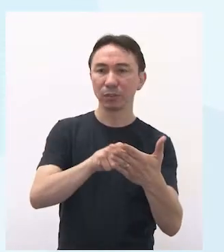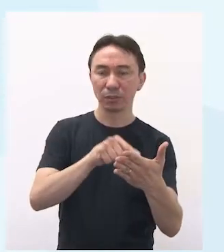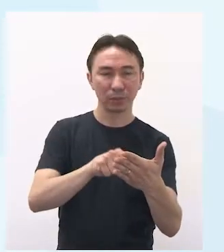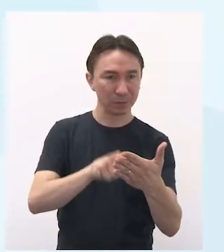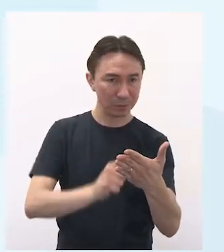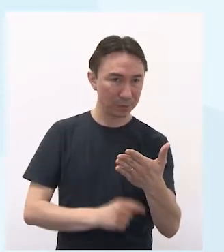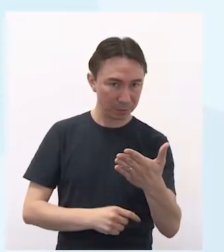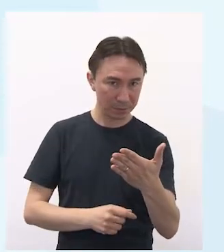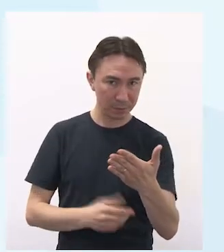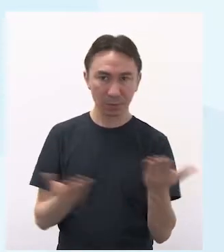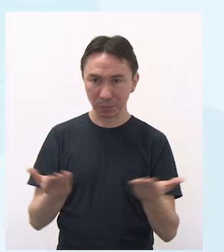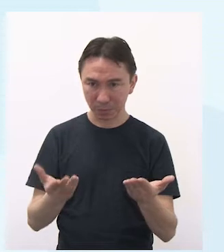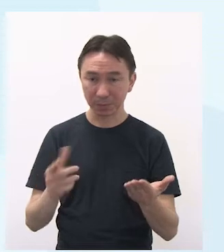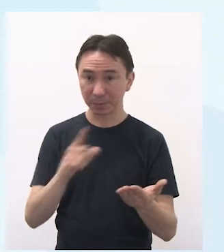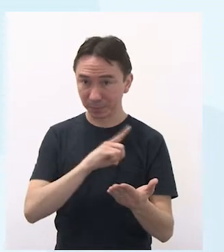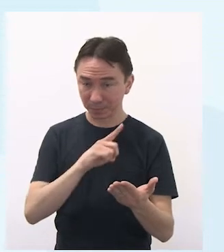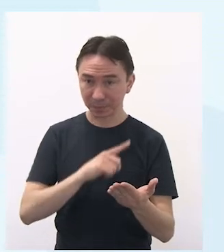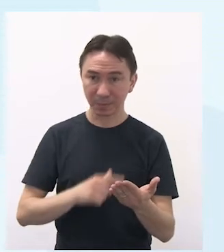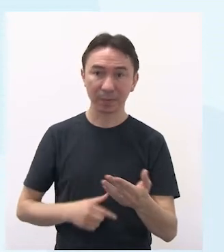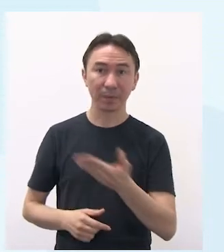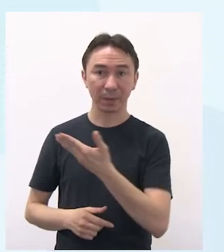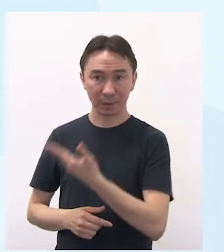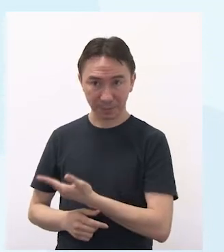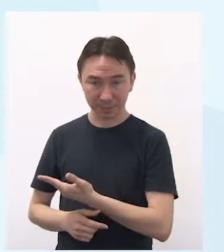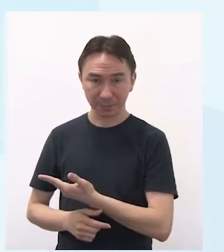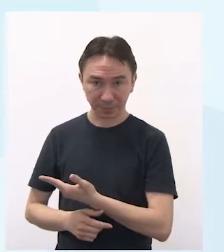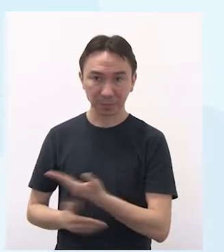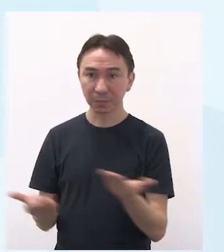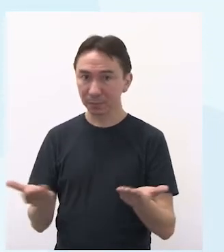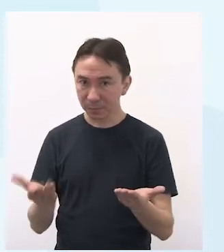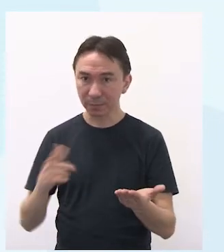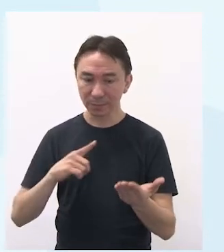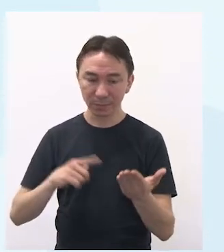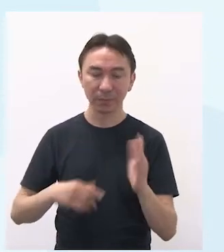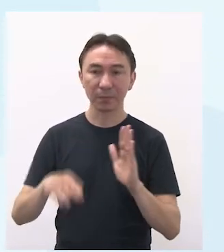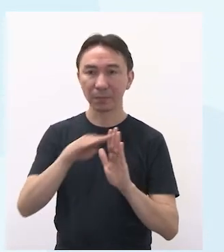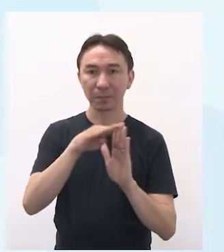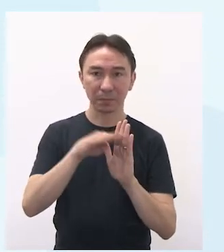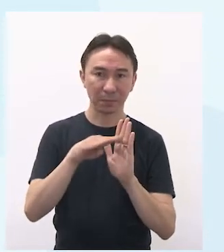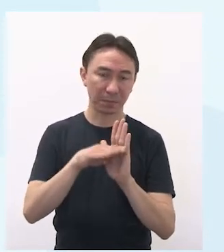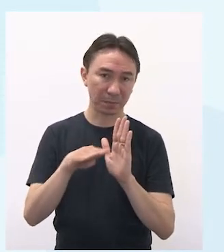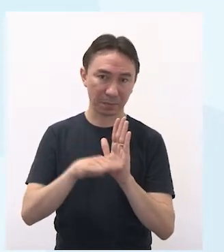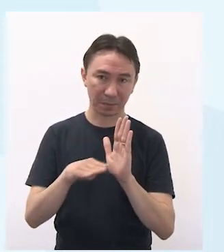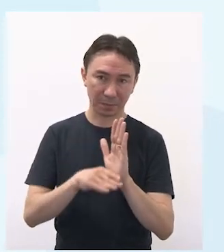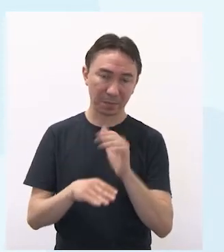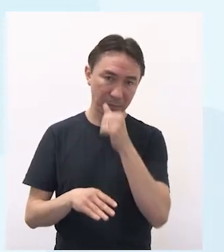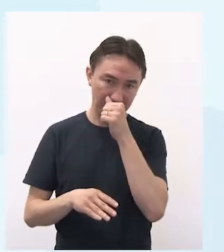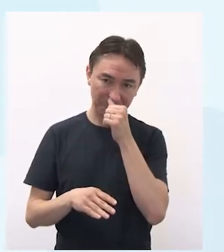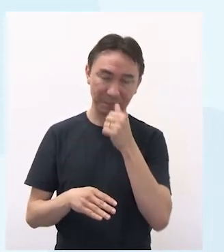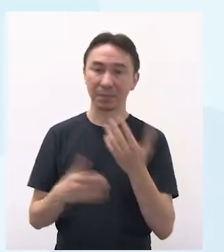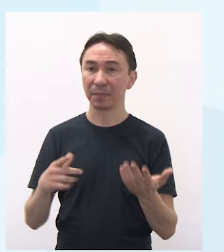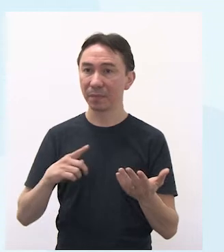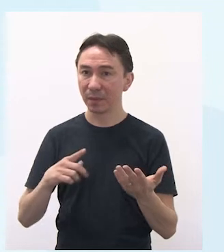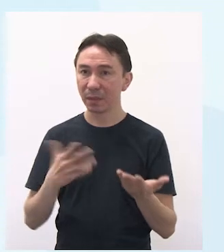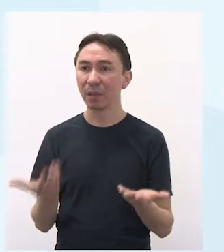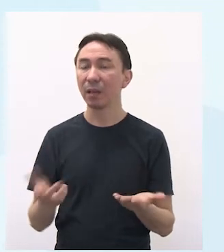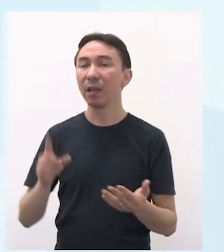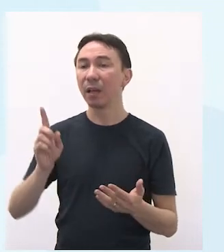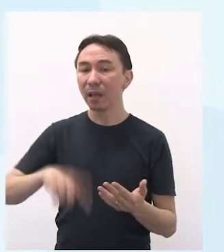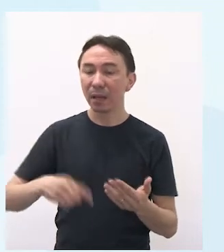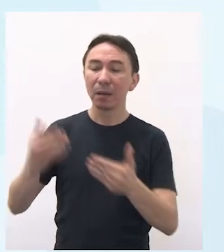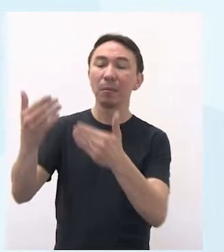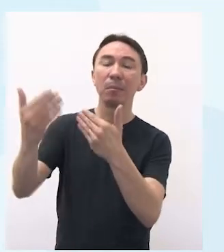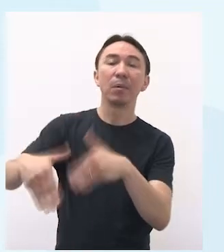essa é a nossa portaria, essa é a nossa, aliás, a nossa pauta de hoje, o propósito das avaliações externas e relação